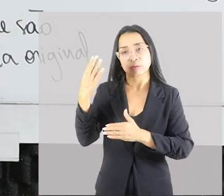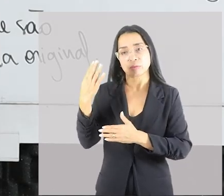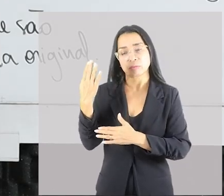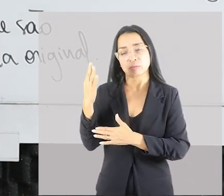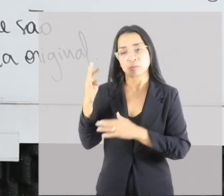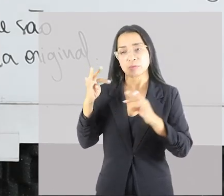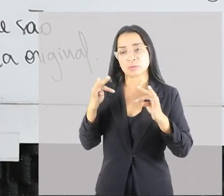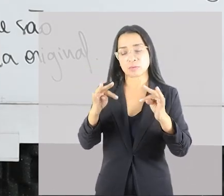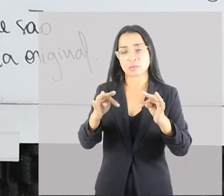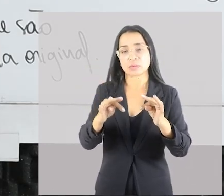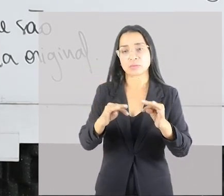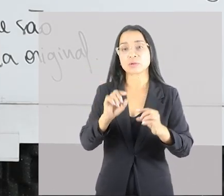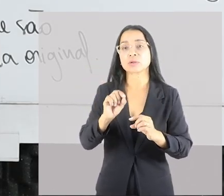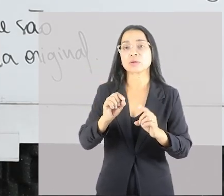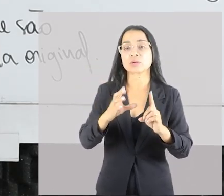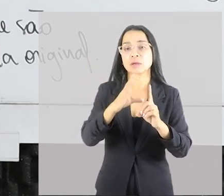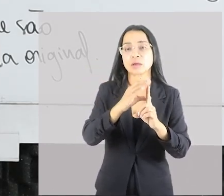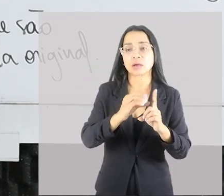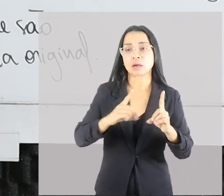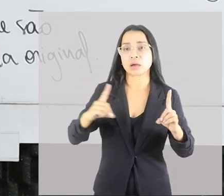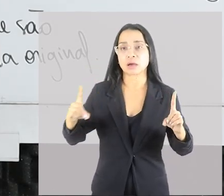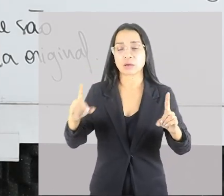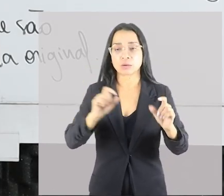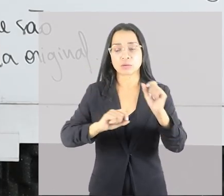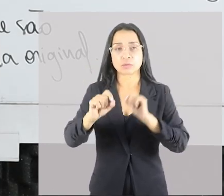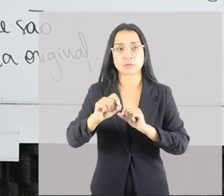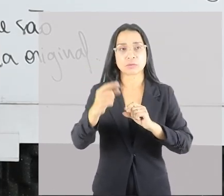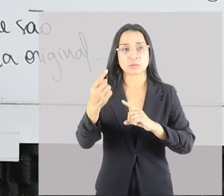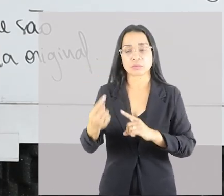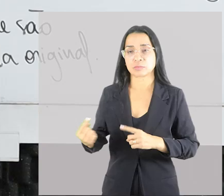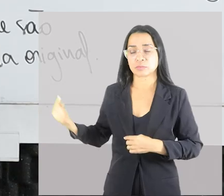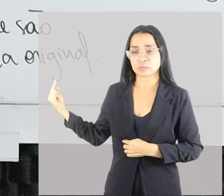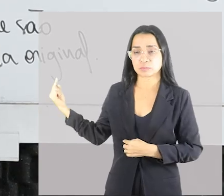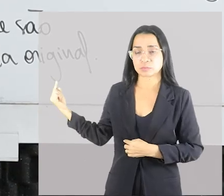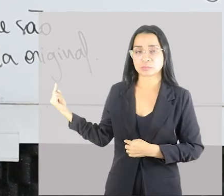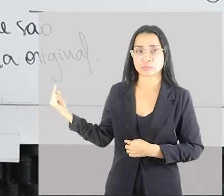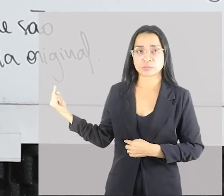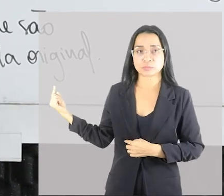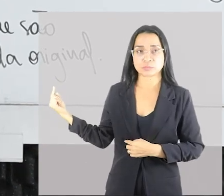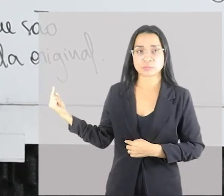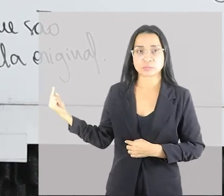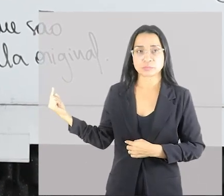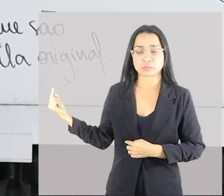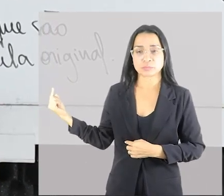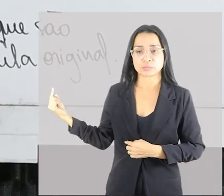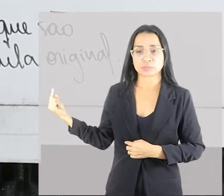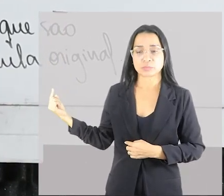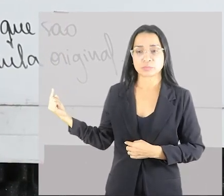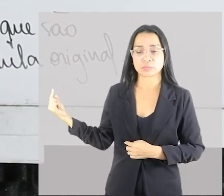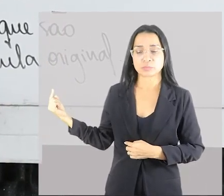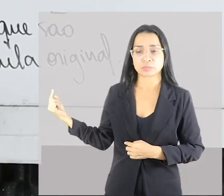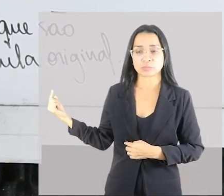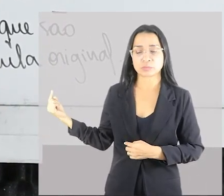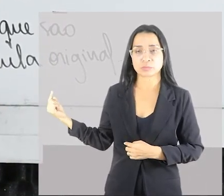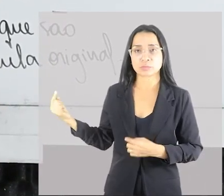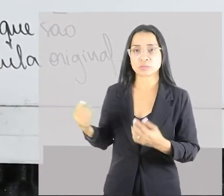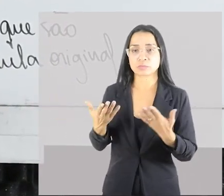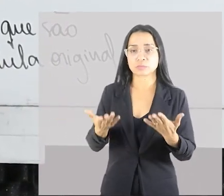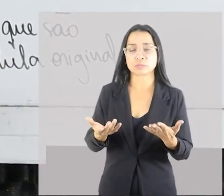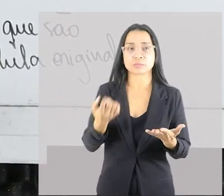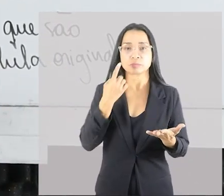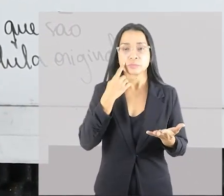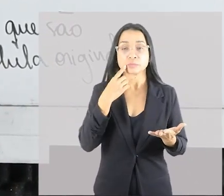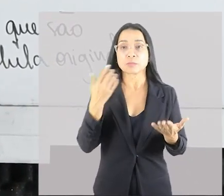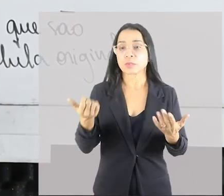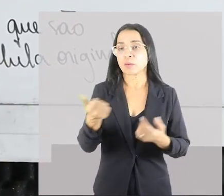de clonagem, certo? Produção de moléculas ou organismos que são idênticos à célula original. Gente,